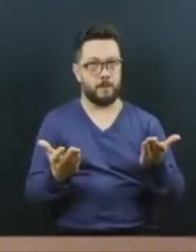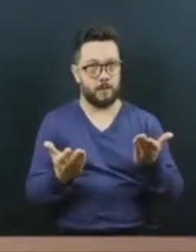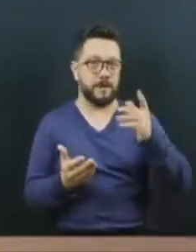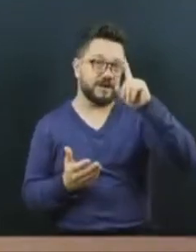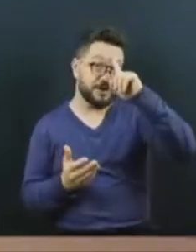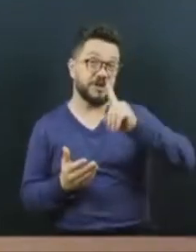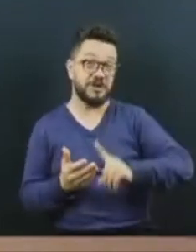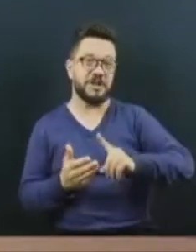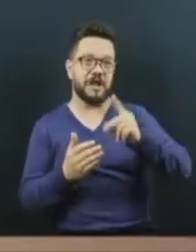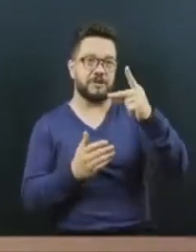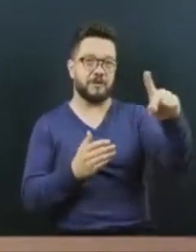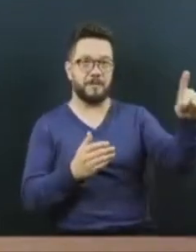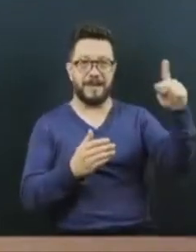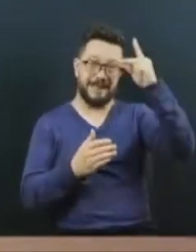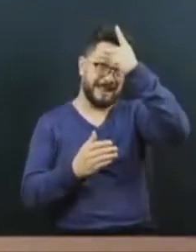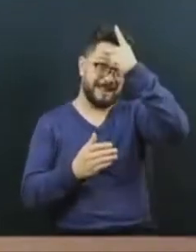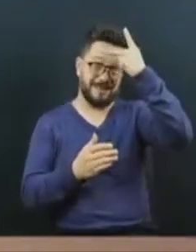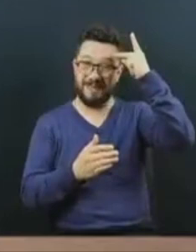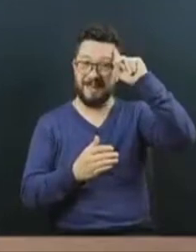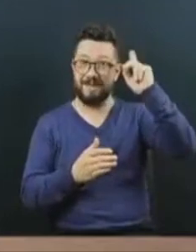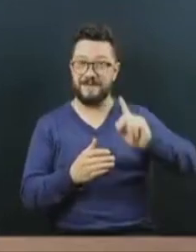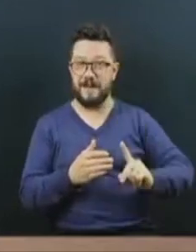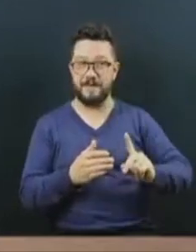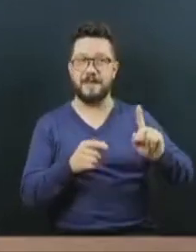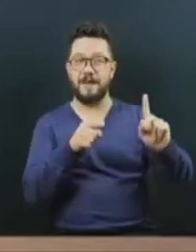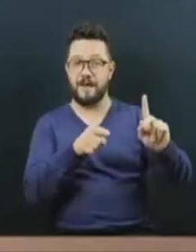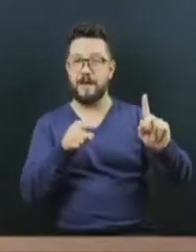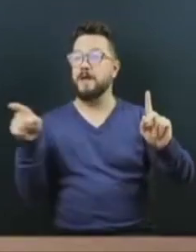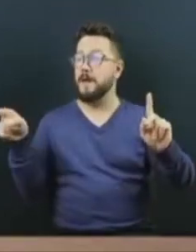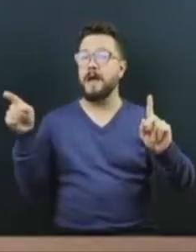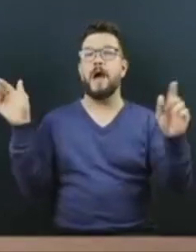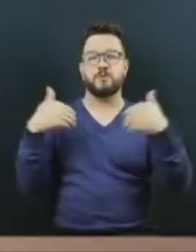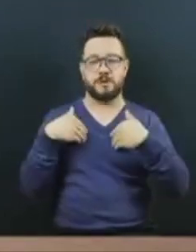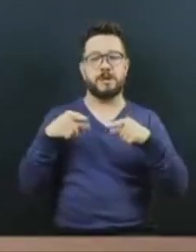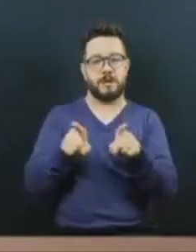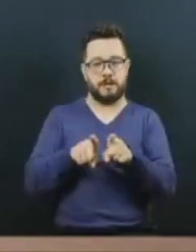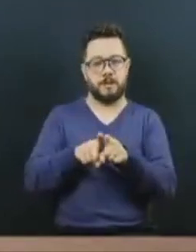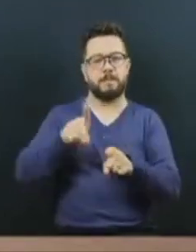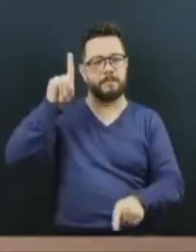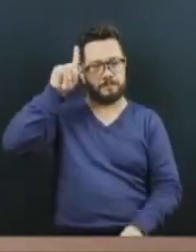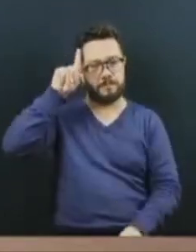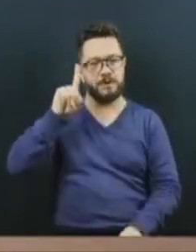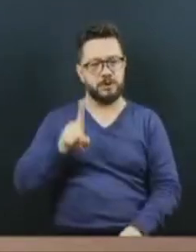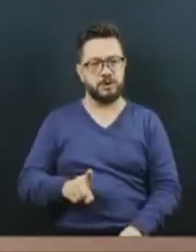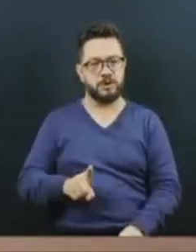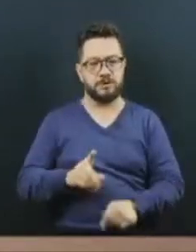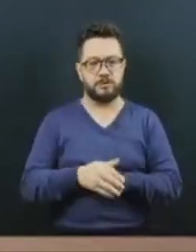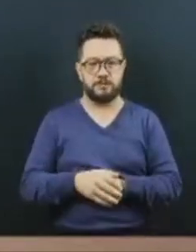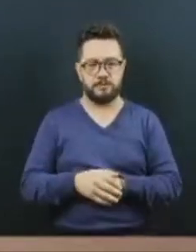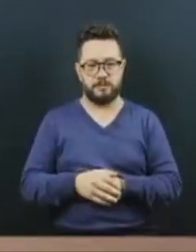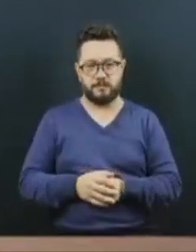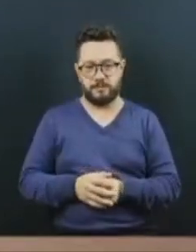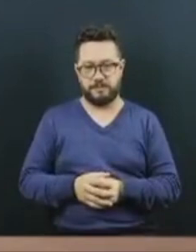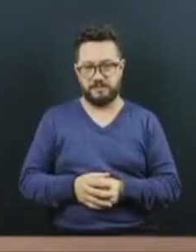com a pessoa que tem o autismo e também recentemente foi sancionada pelo governador do Estado do Paraná eh a